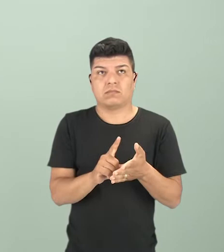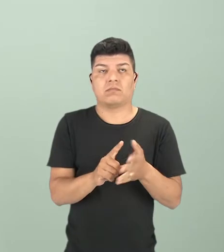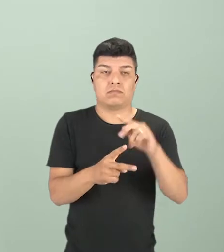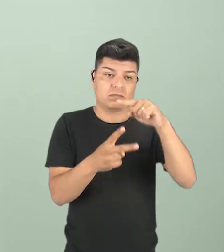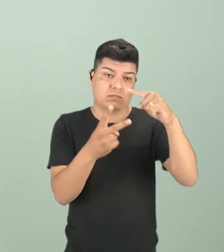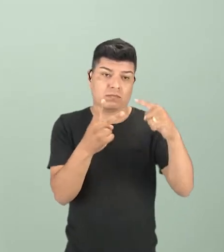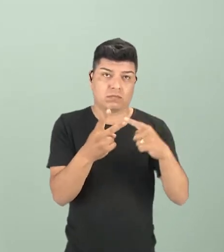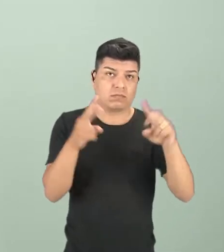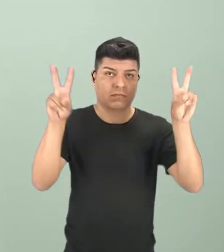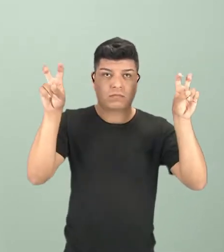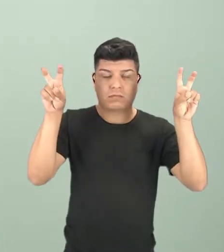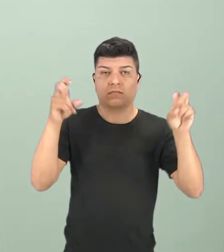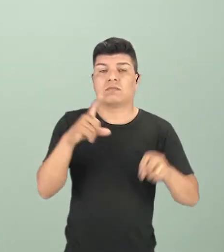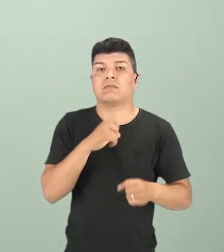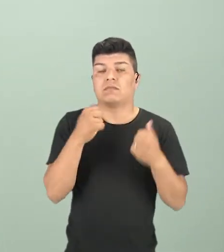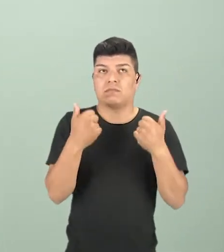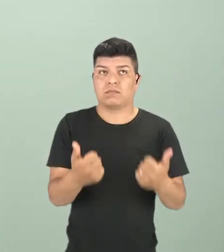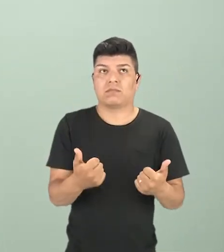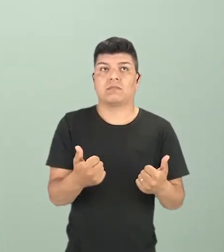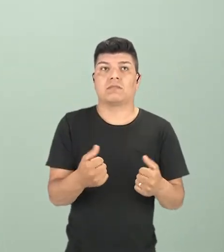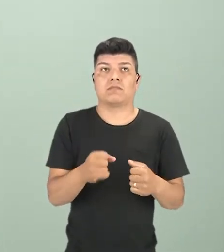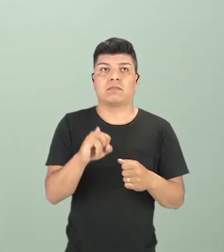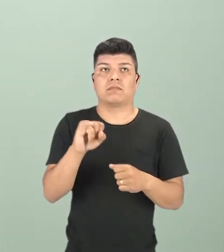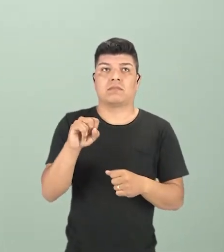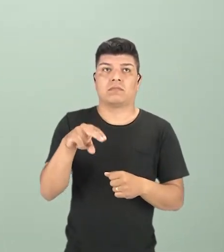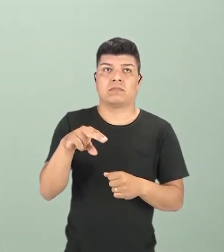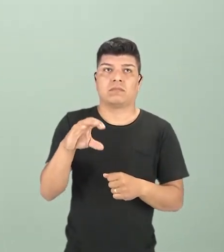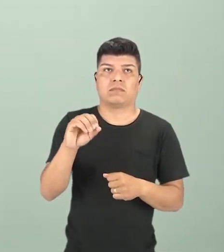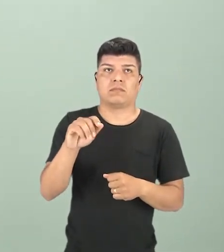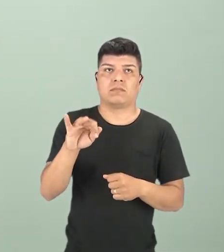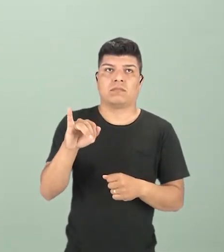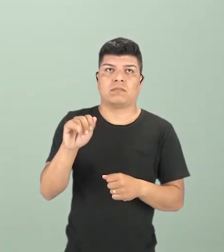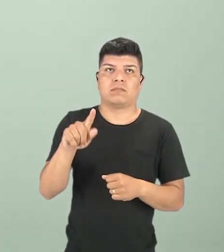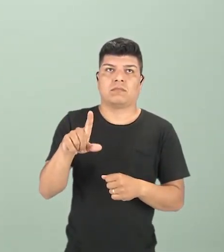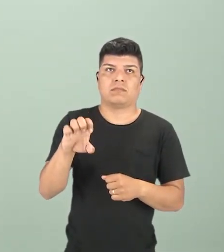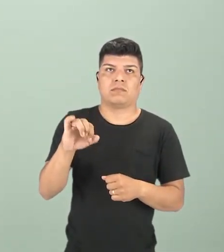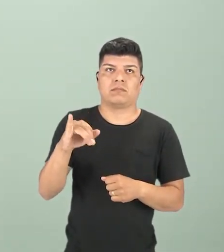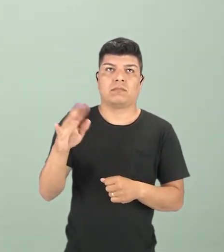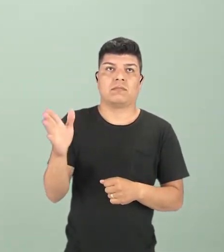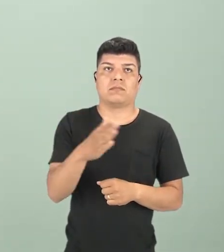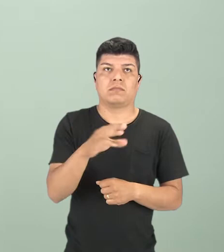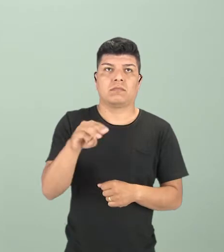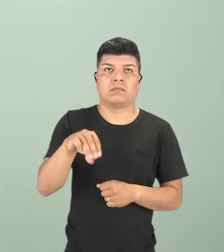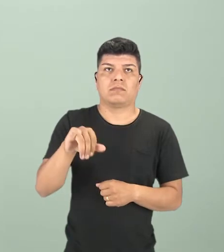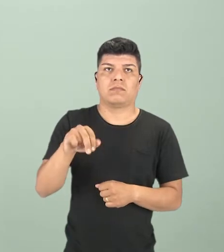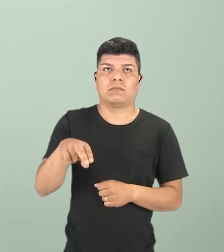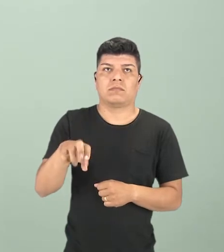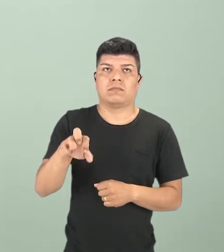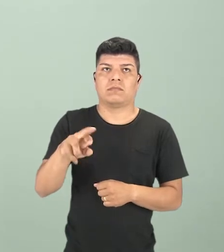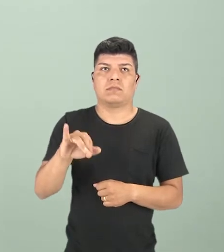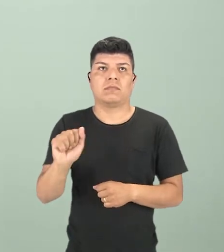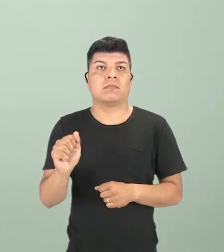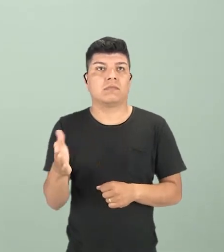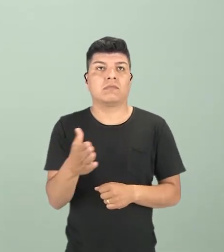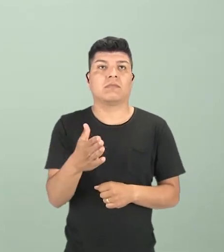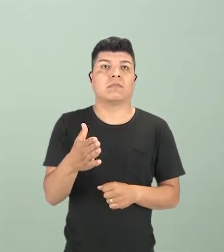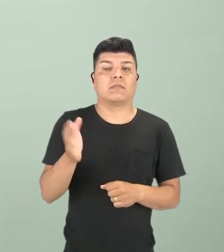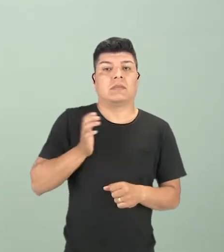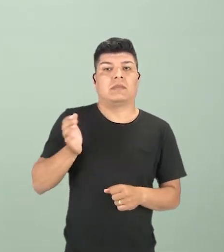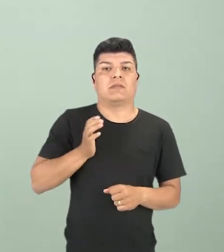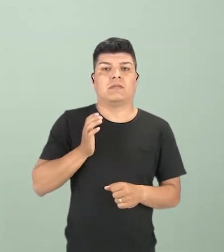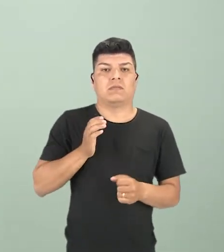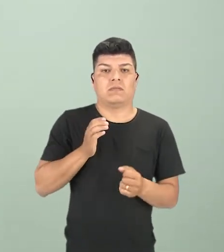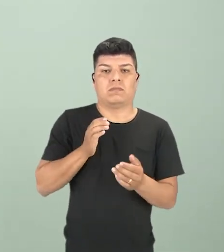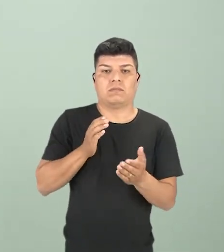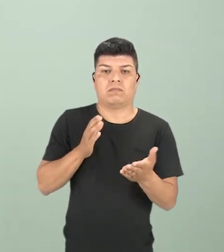e Conjuração Baiana, tá bom? A Confidência Mineira, ela trata de um momento que a elite realmente vai estar querendo tirar o